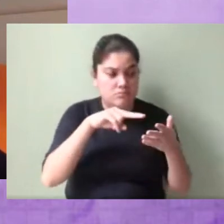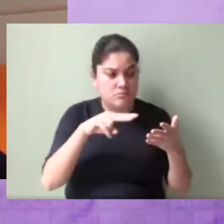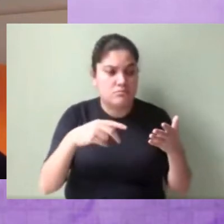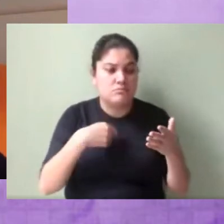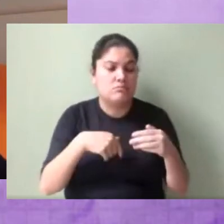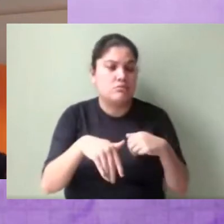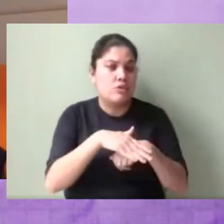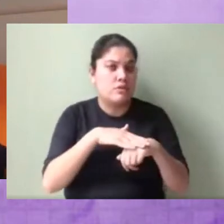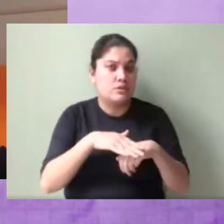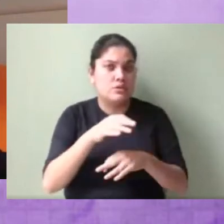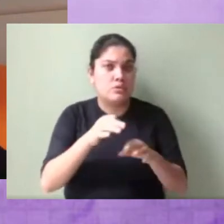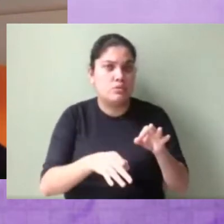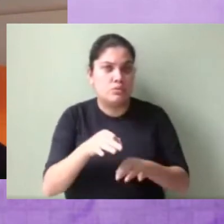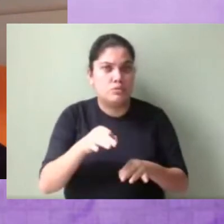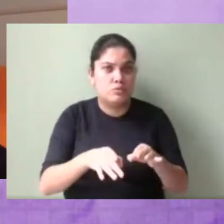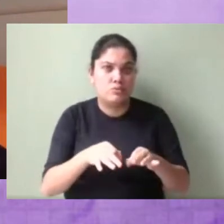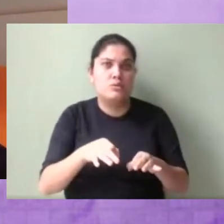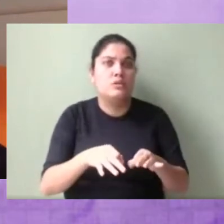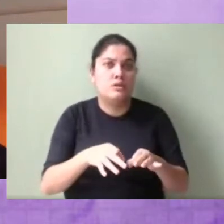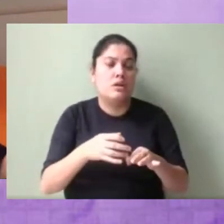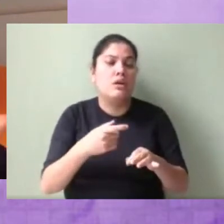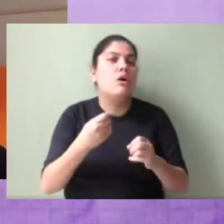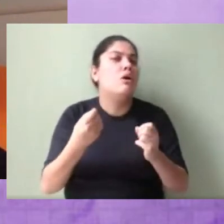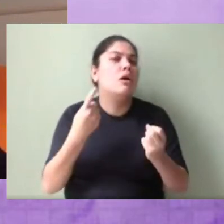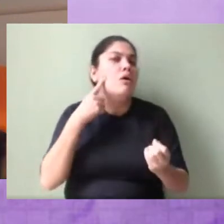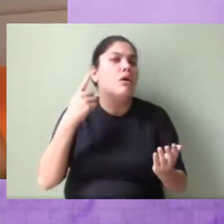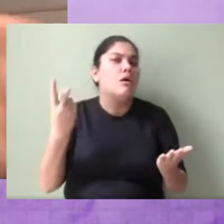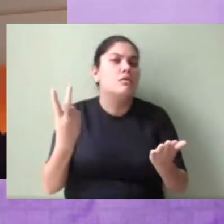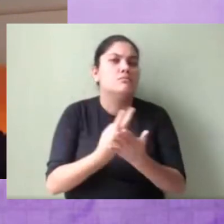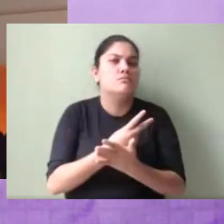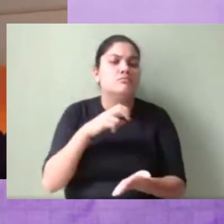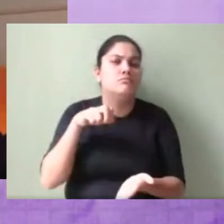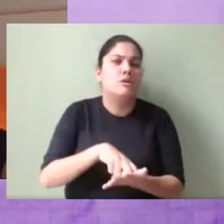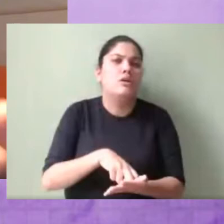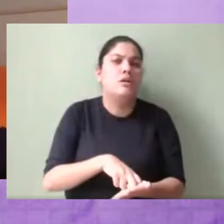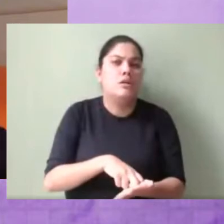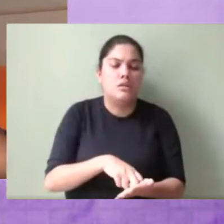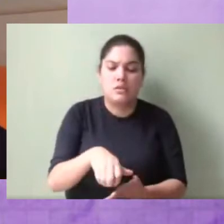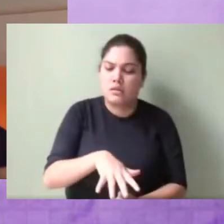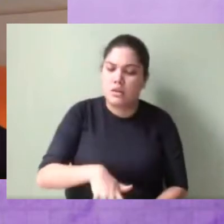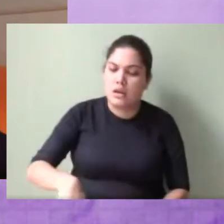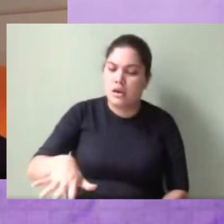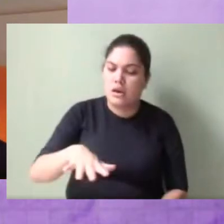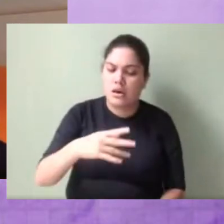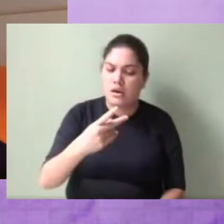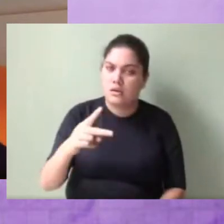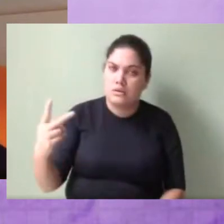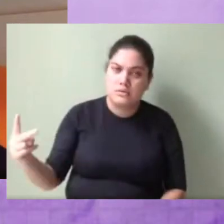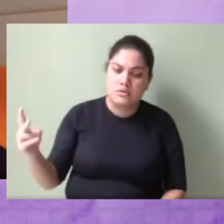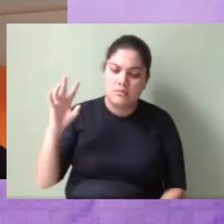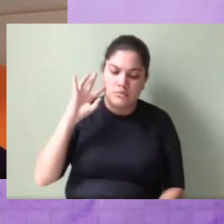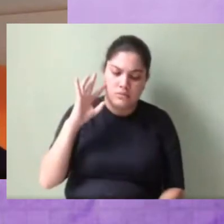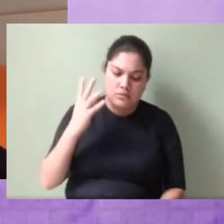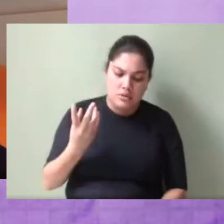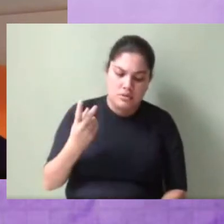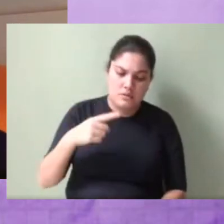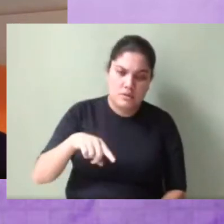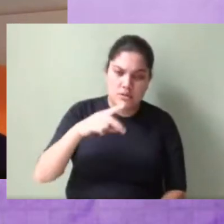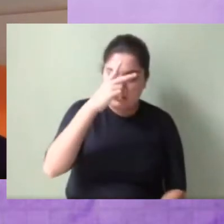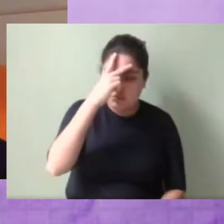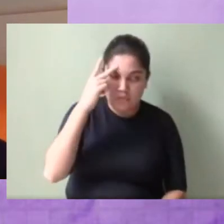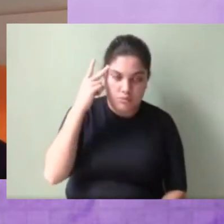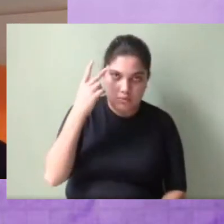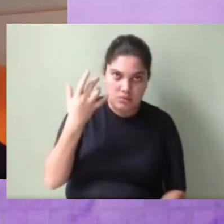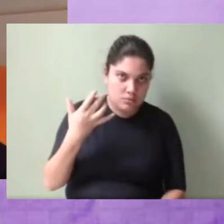lugar. Não sei, né? Ele pode ser cedido, eu não sei, né? Cada instituição vai ter um jeito. Mas acho